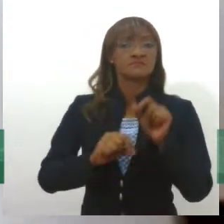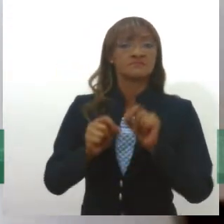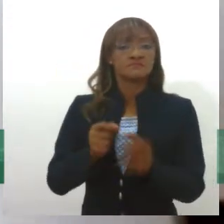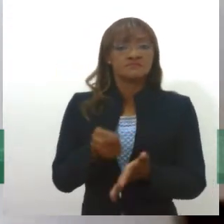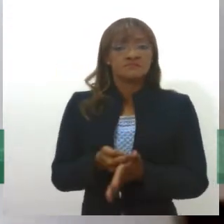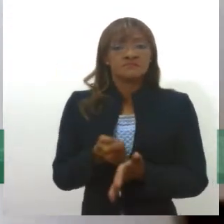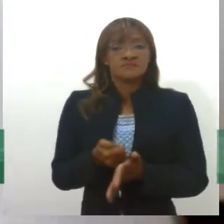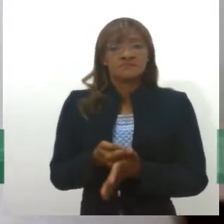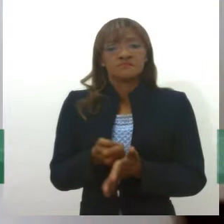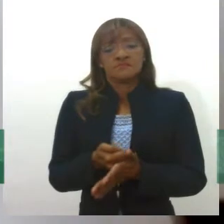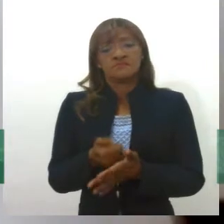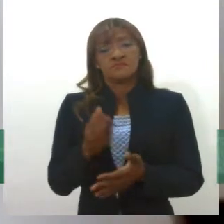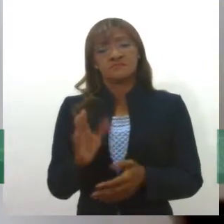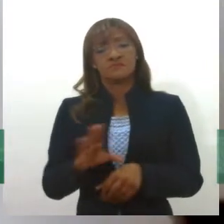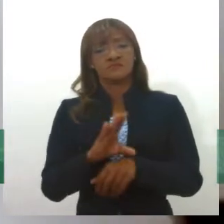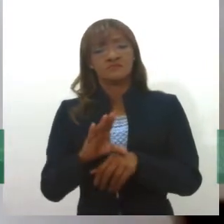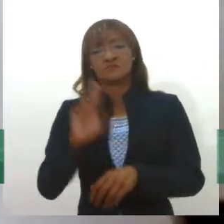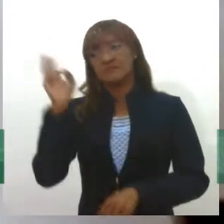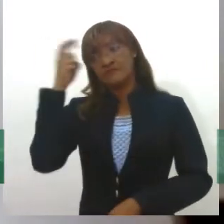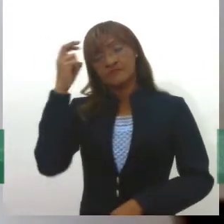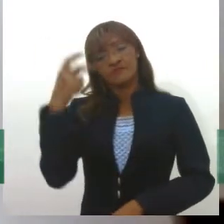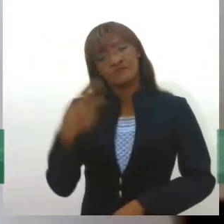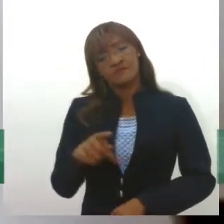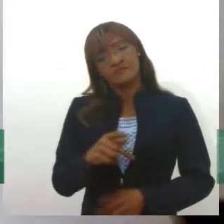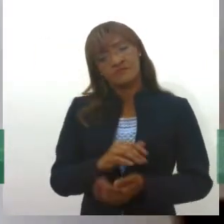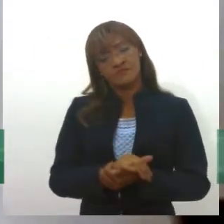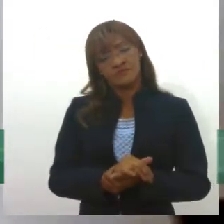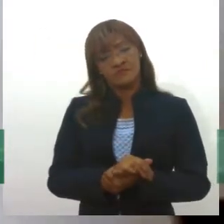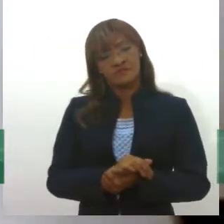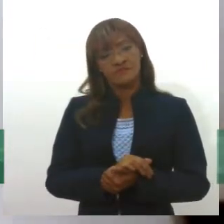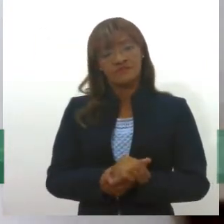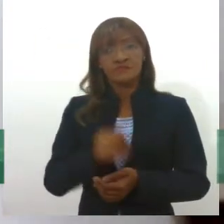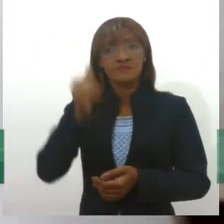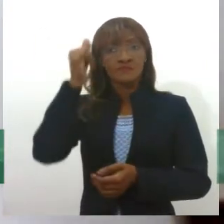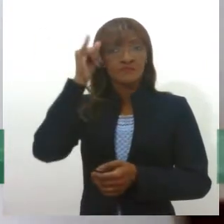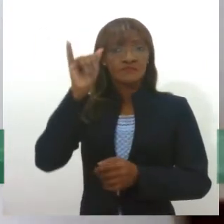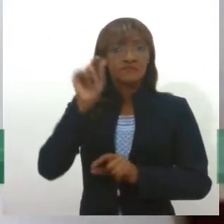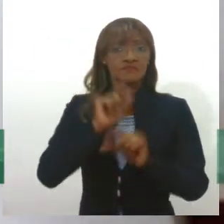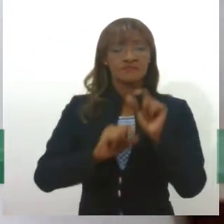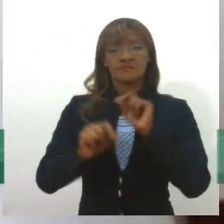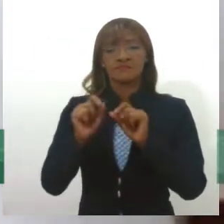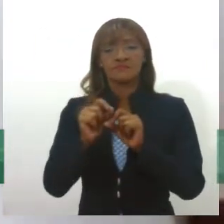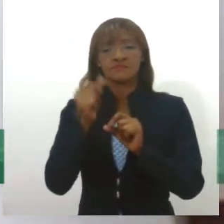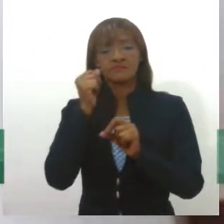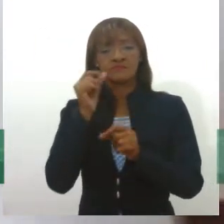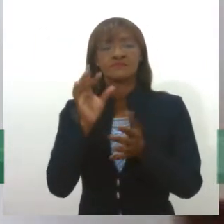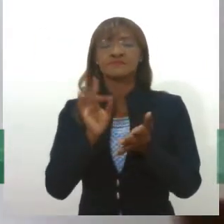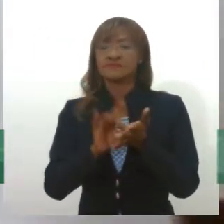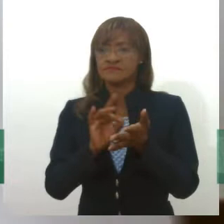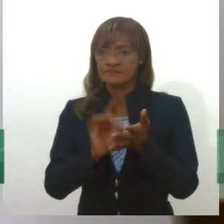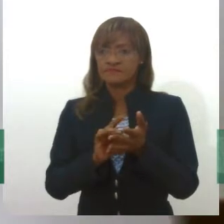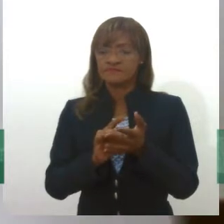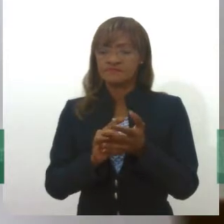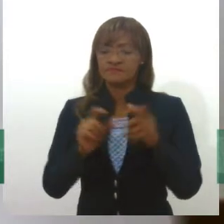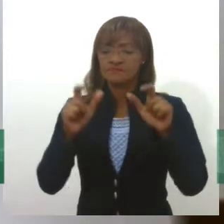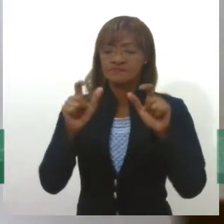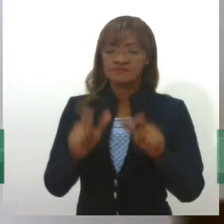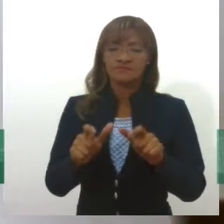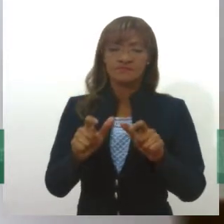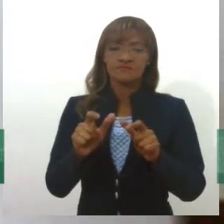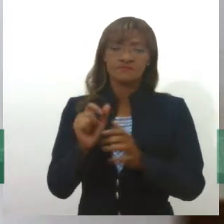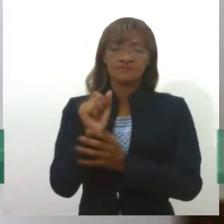resistência institucional, cultural, para evitar realmente que as mulheres elas tenham o seu espaço garantido,